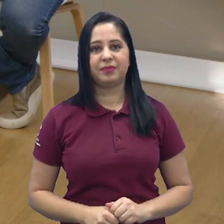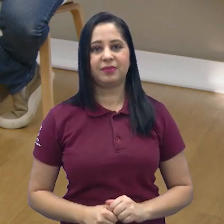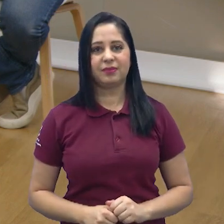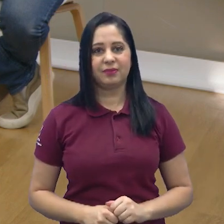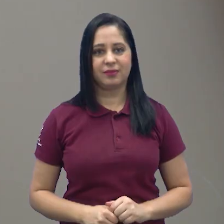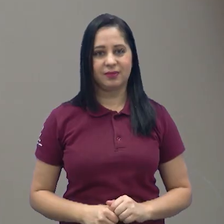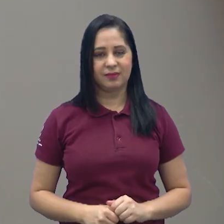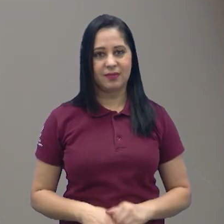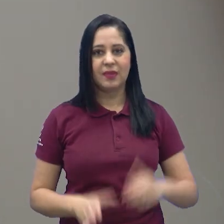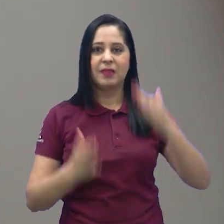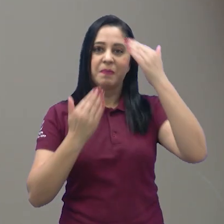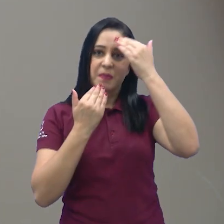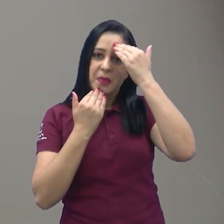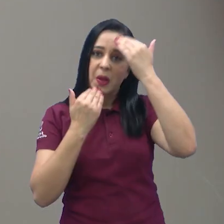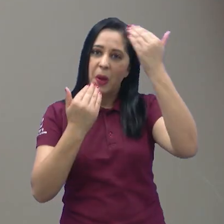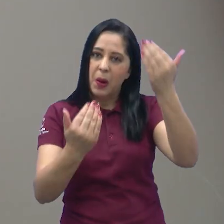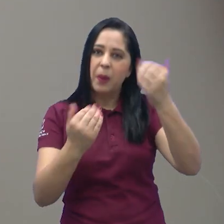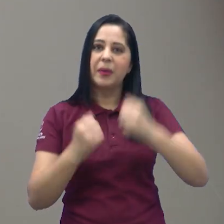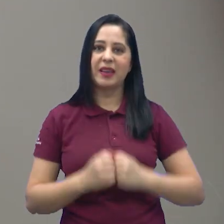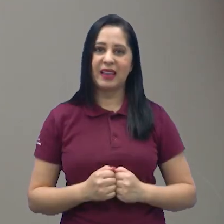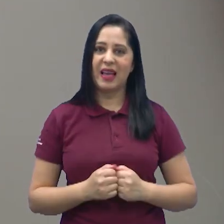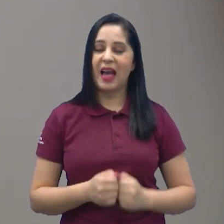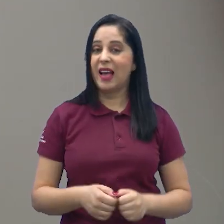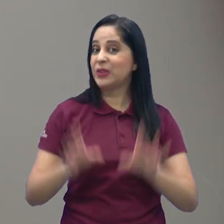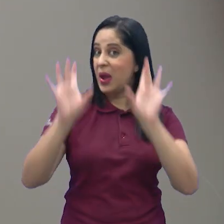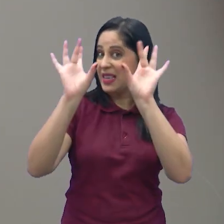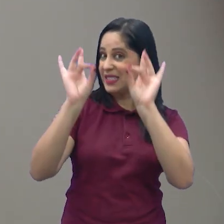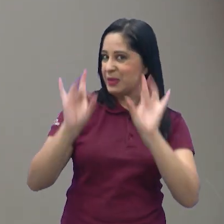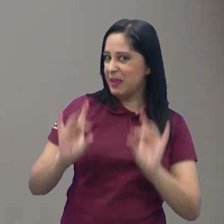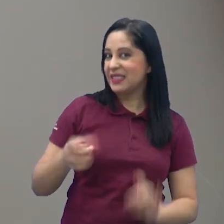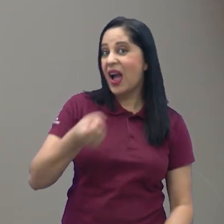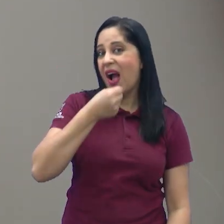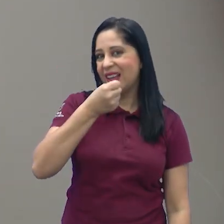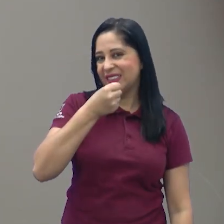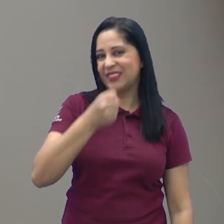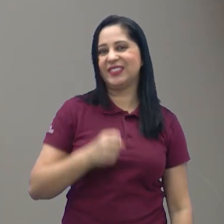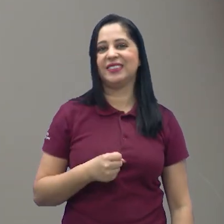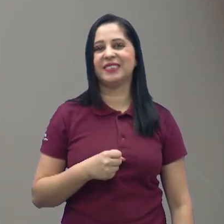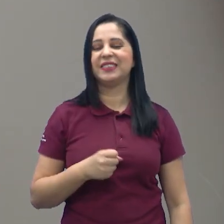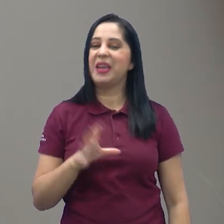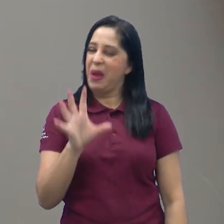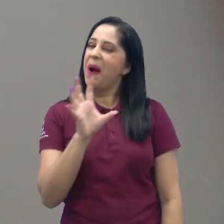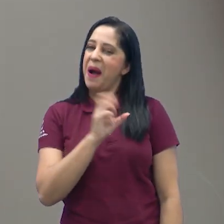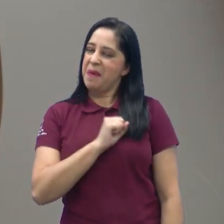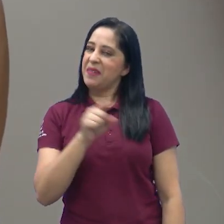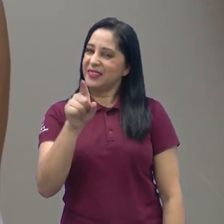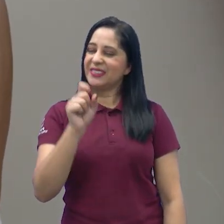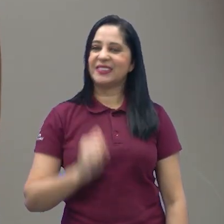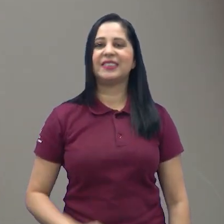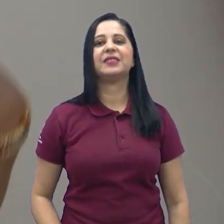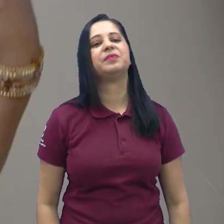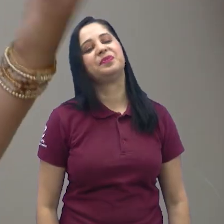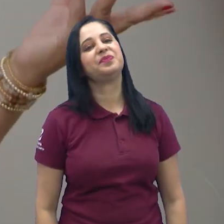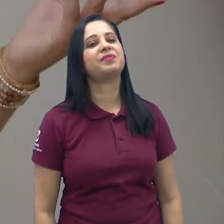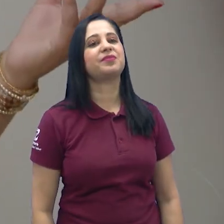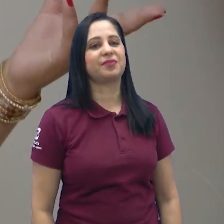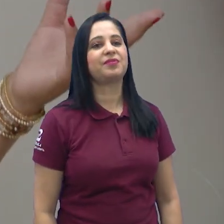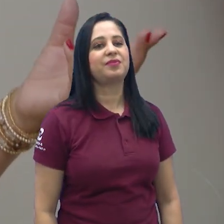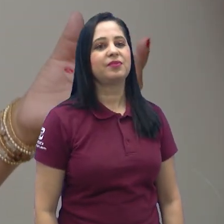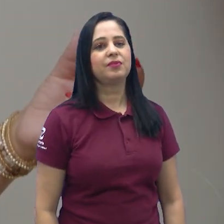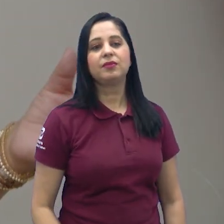Muito obrigada, Ana. Participação especial aí no De Bem com você, viu? Adorei ver você por aqui. André, olha, como a gente acompanhou